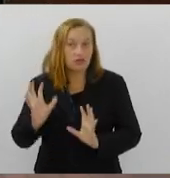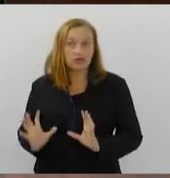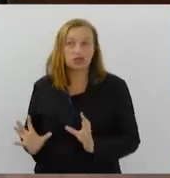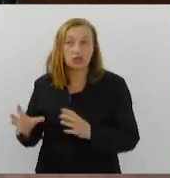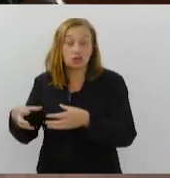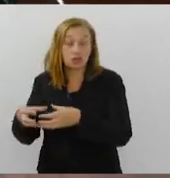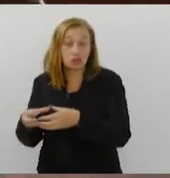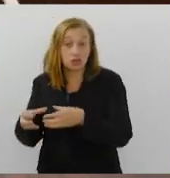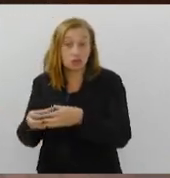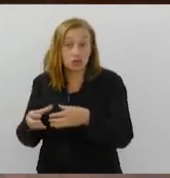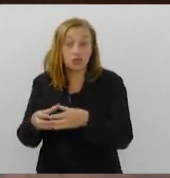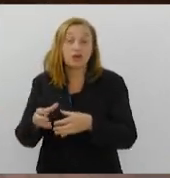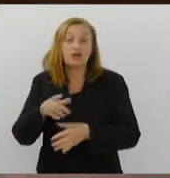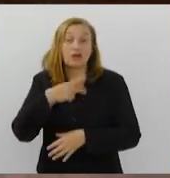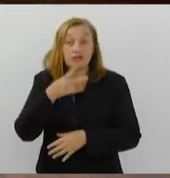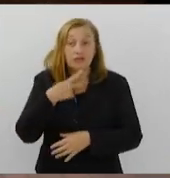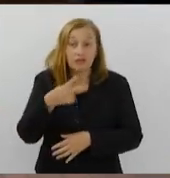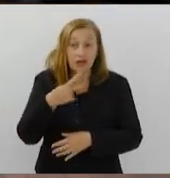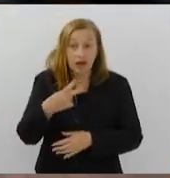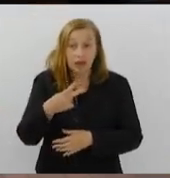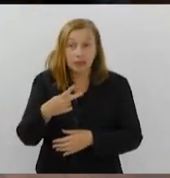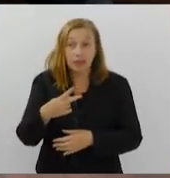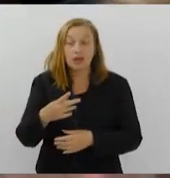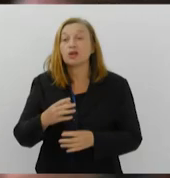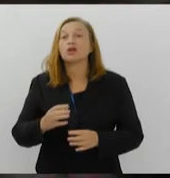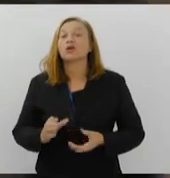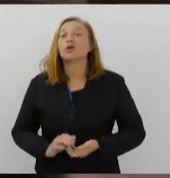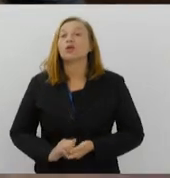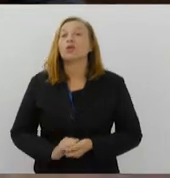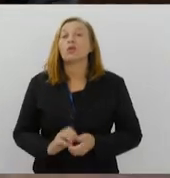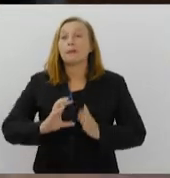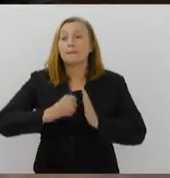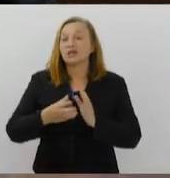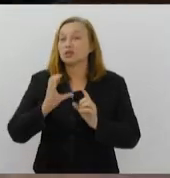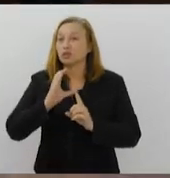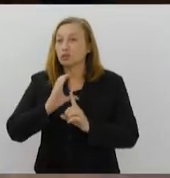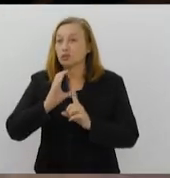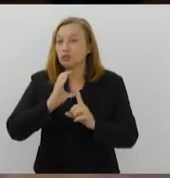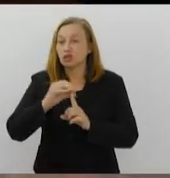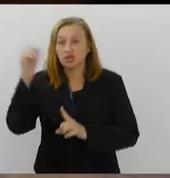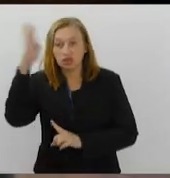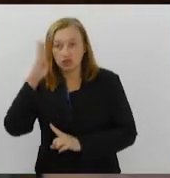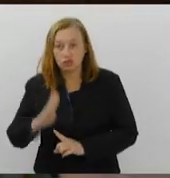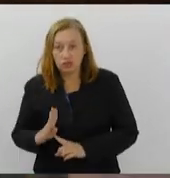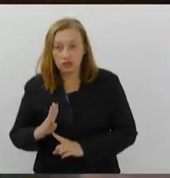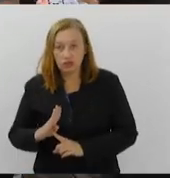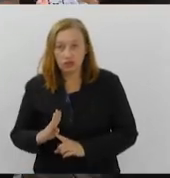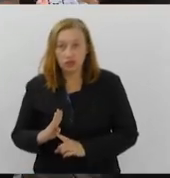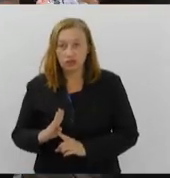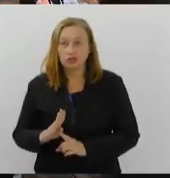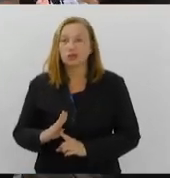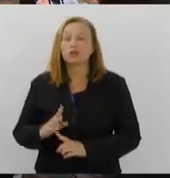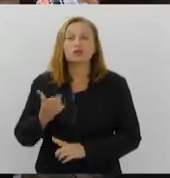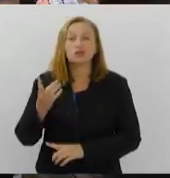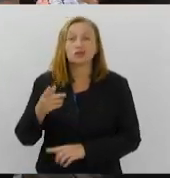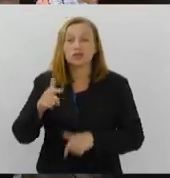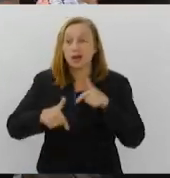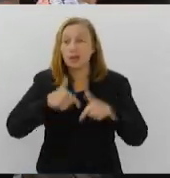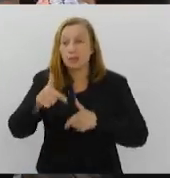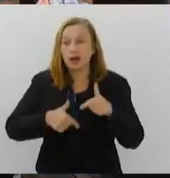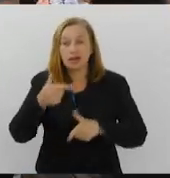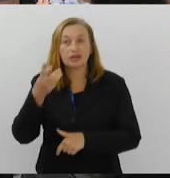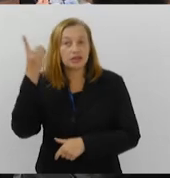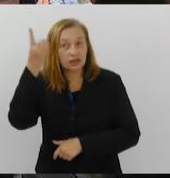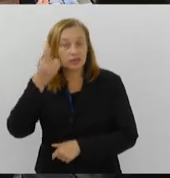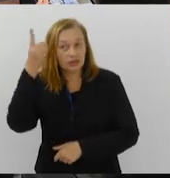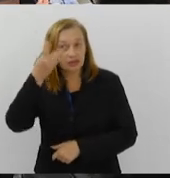comunitárias. Vale ressaltar que o Partido Comunista do Brasil, através da mandata valorosa e vigorosa da nossa deputada